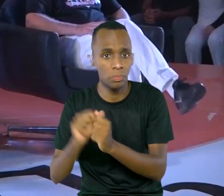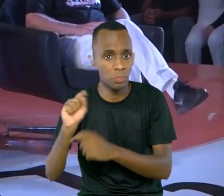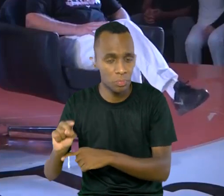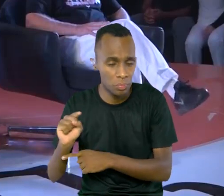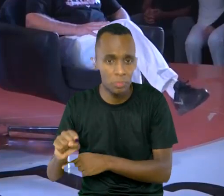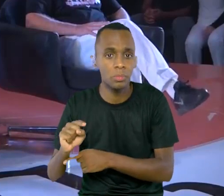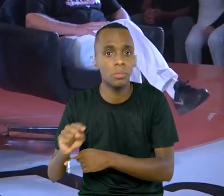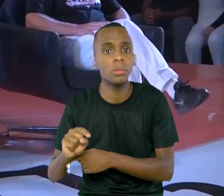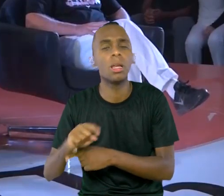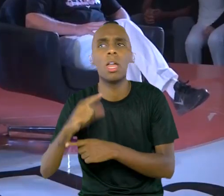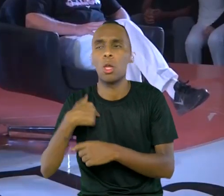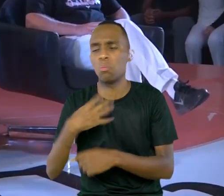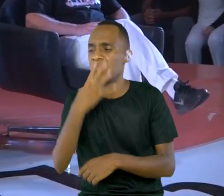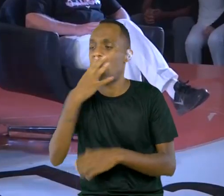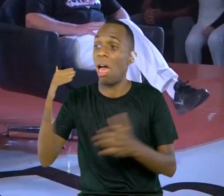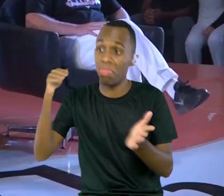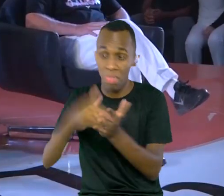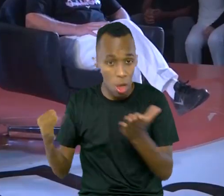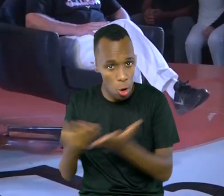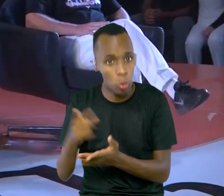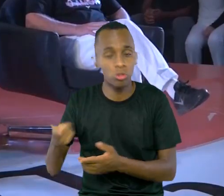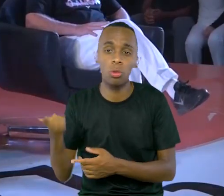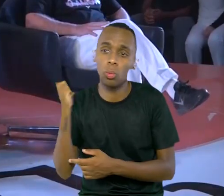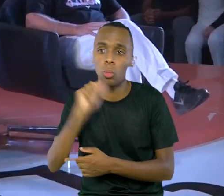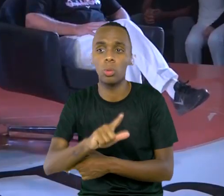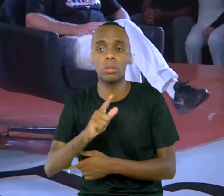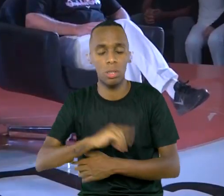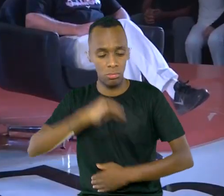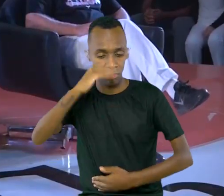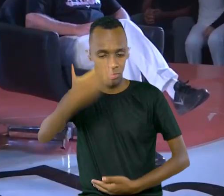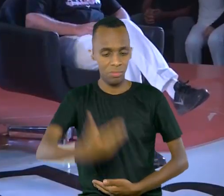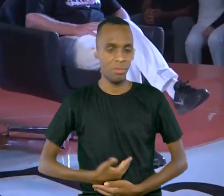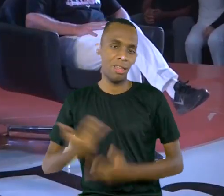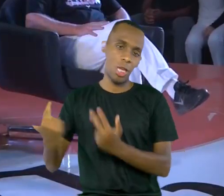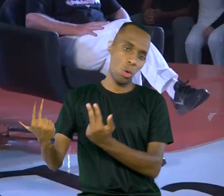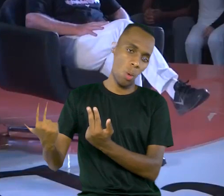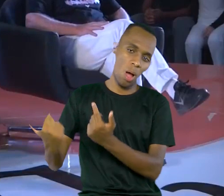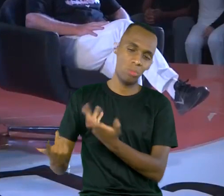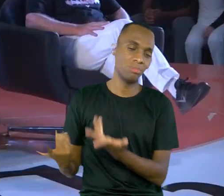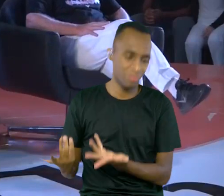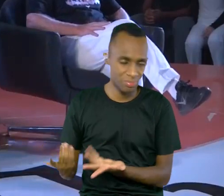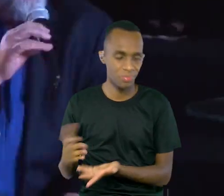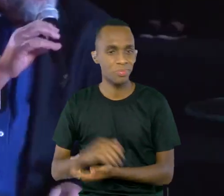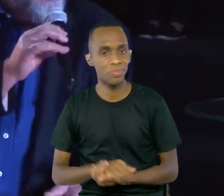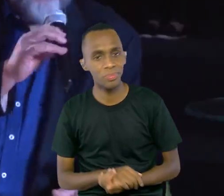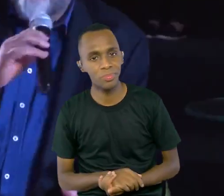Sancho Pança, que eu admiro até hoje, tanto que eu ganhei dele a pança,